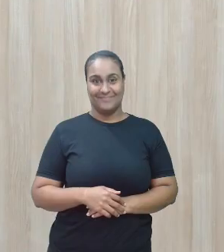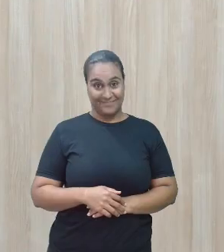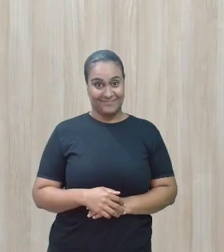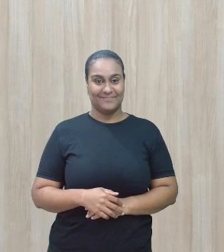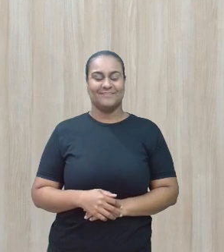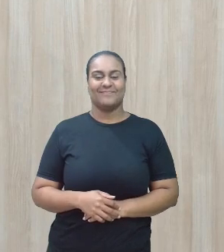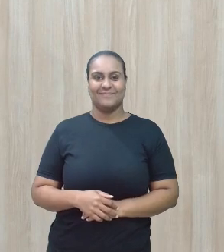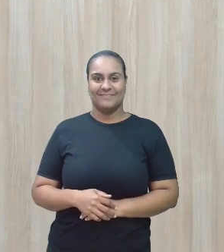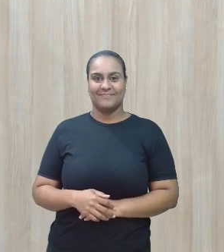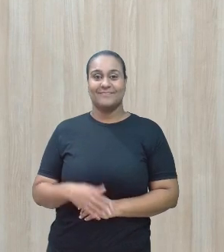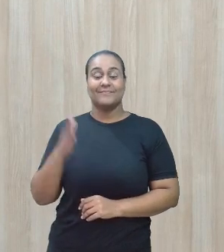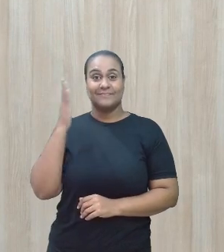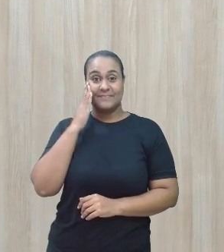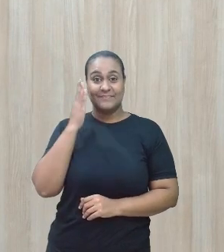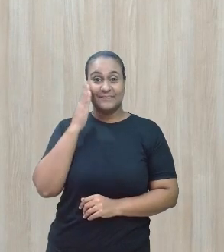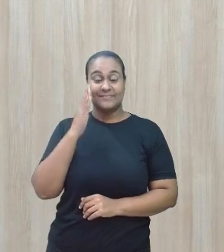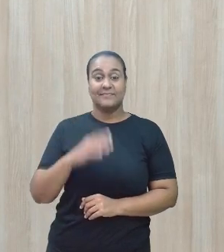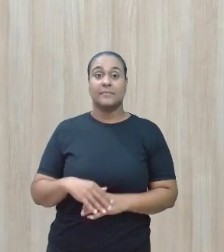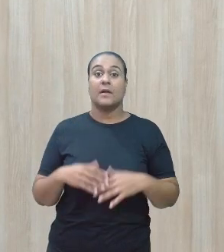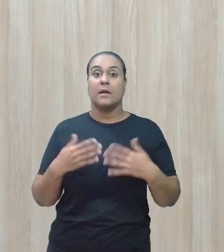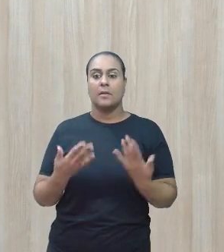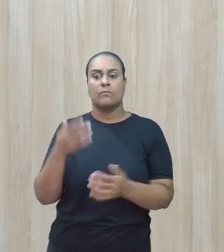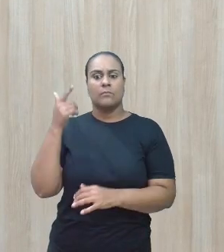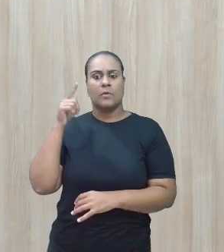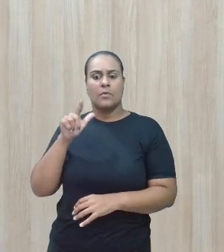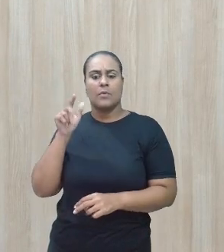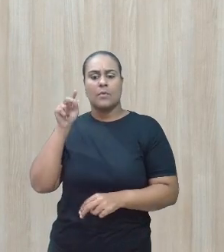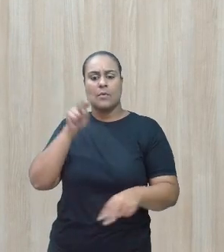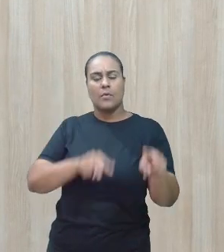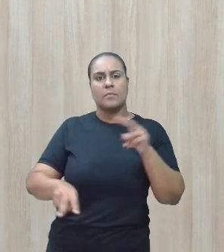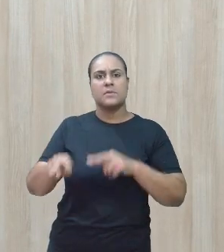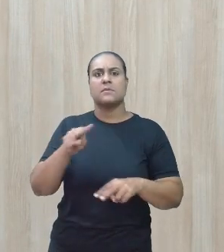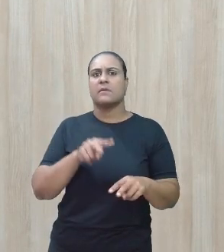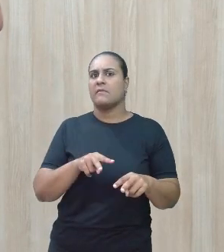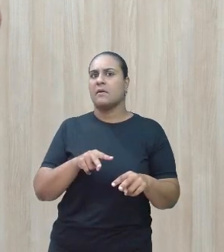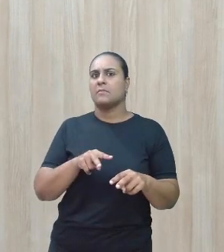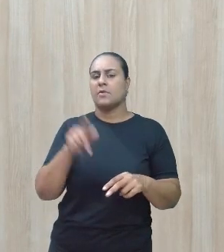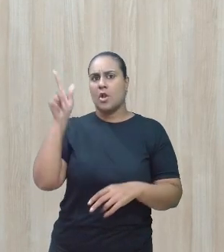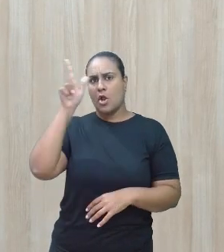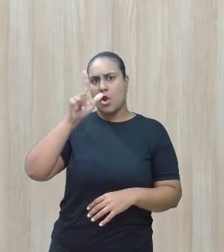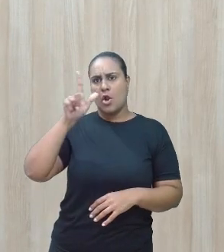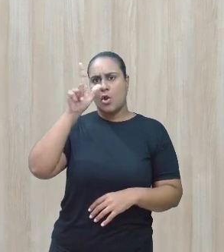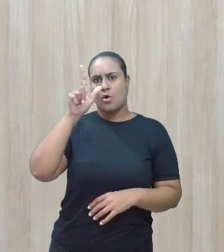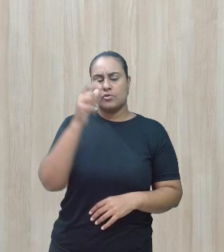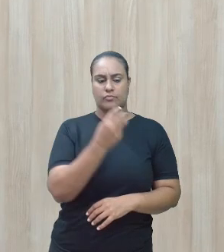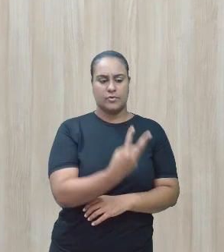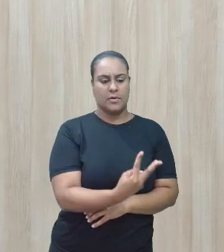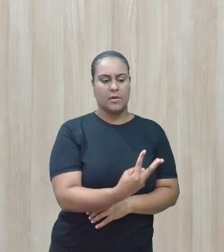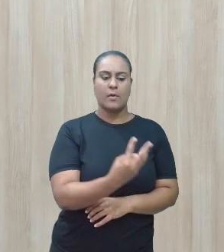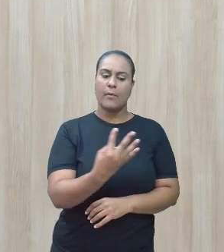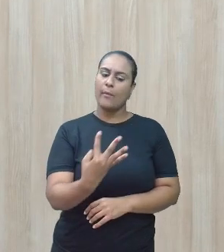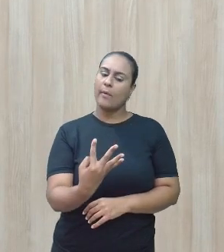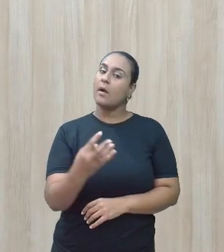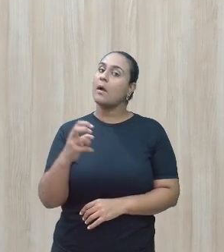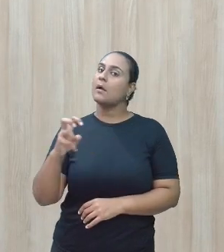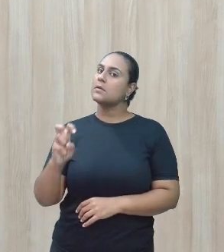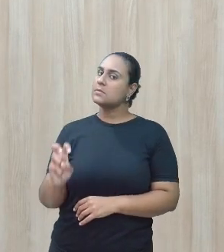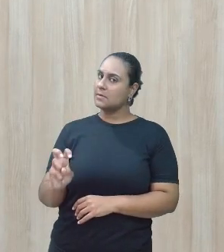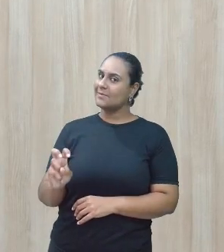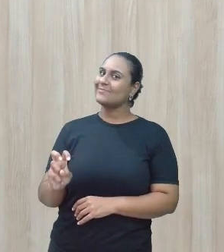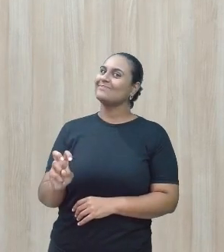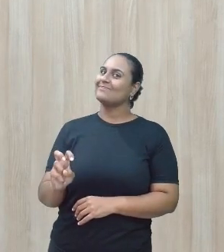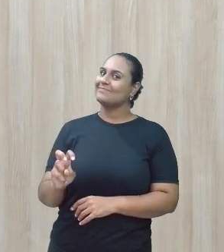lados, tá certo? Então eu consigo observar isso daí, eu não tenho grandes dificuldades na maioria das vezes